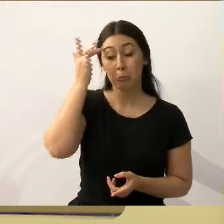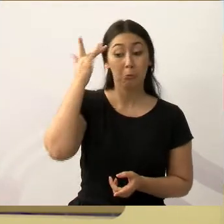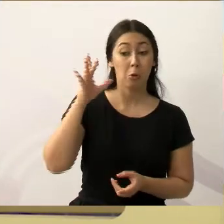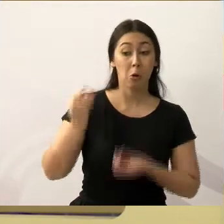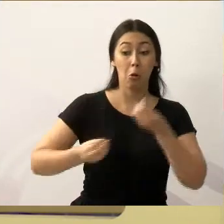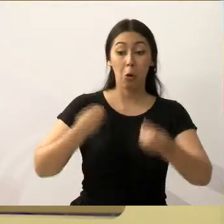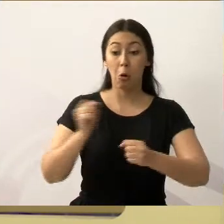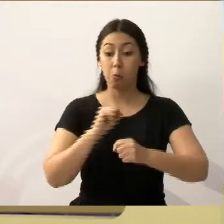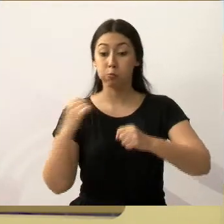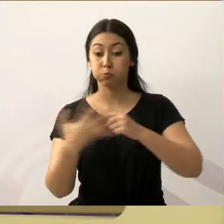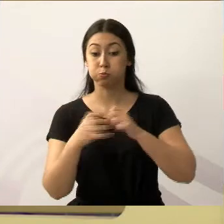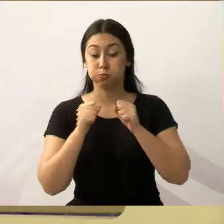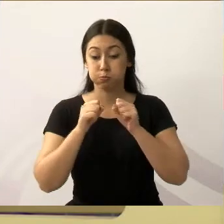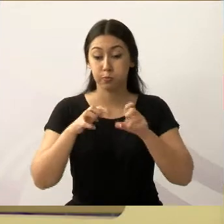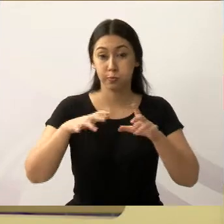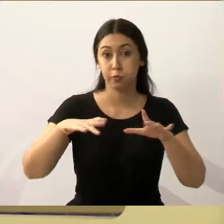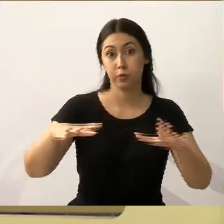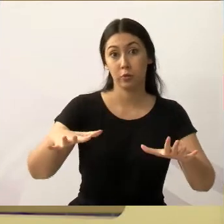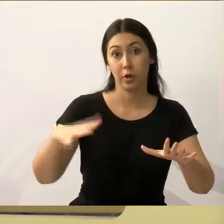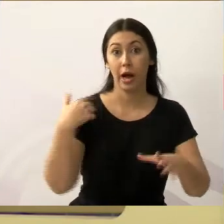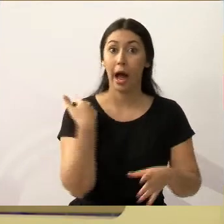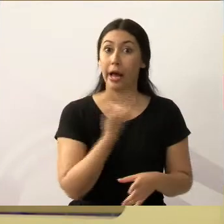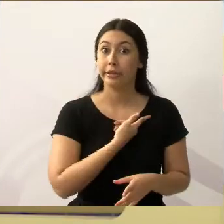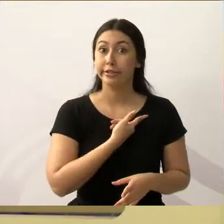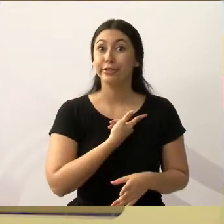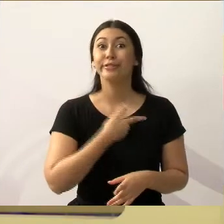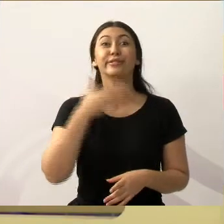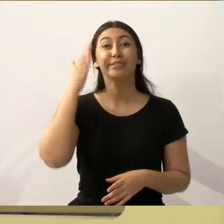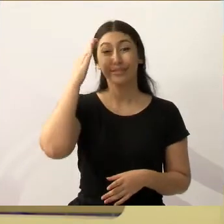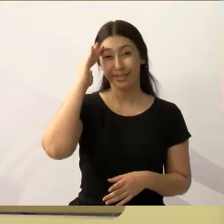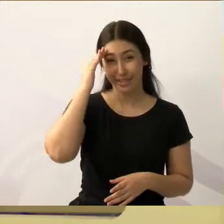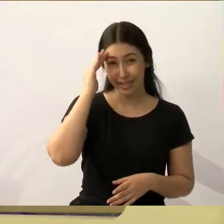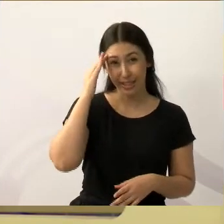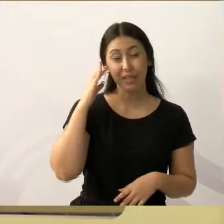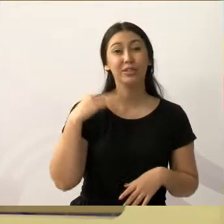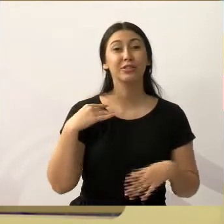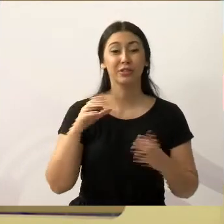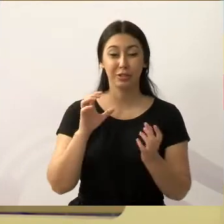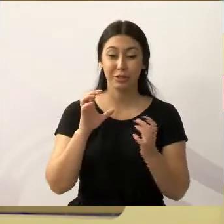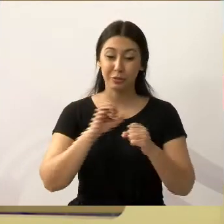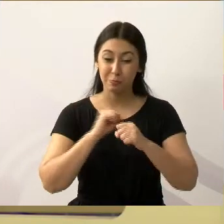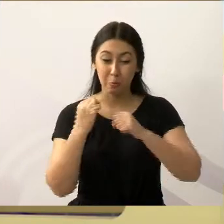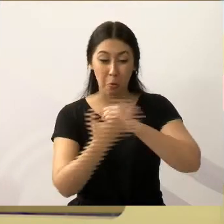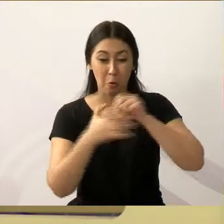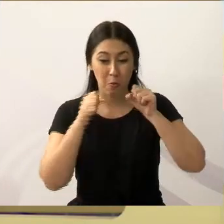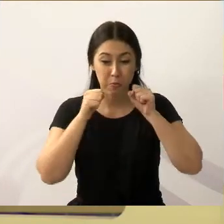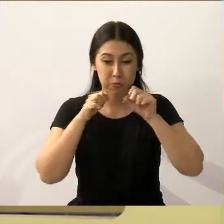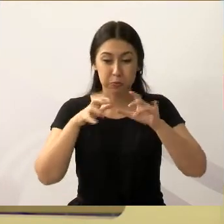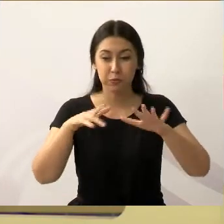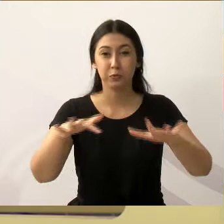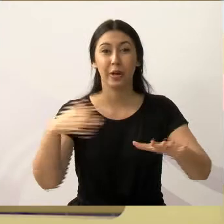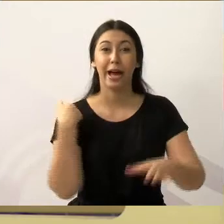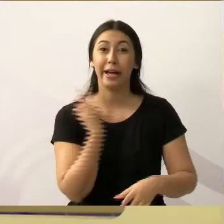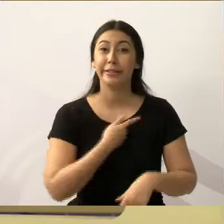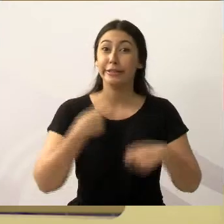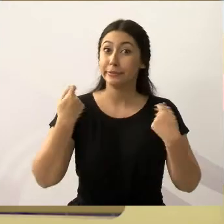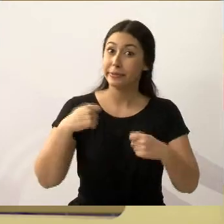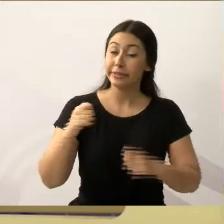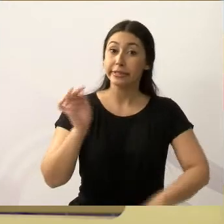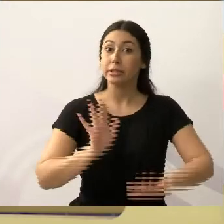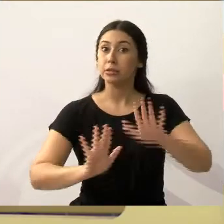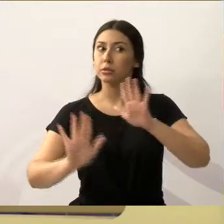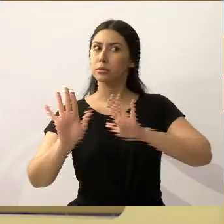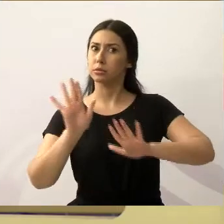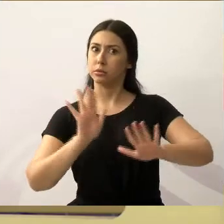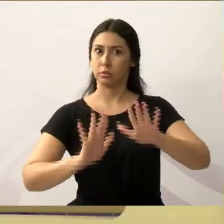vereador comentou aqui, o Luiz Flávio também, a gente sabe da evolução da doença, a gente precisa ficar atento às condições de saúde, às questões técnicas e essa